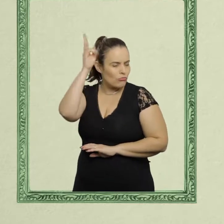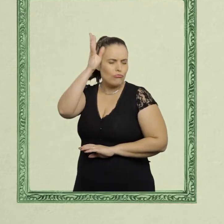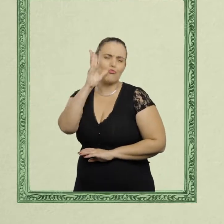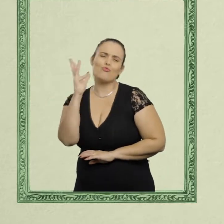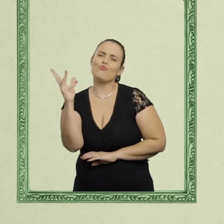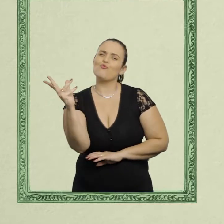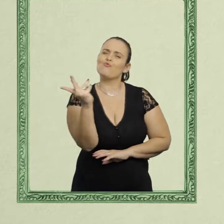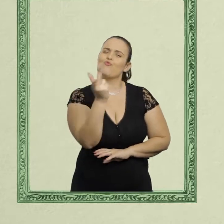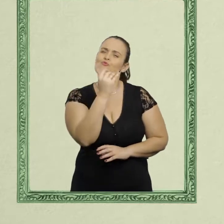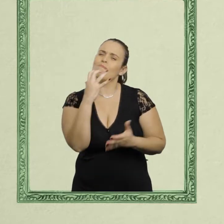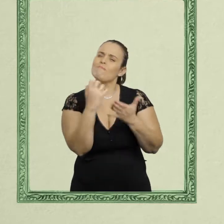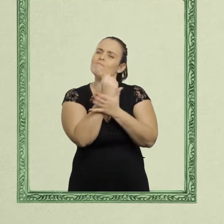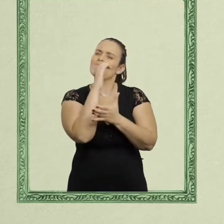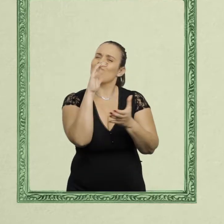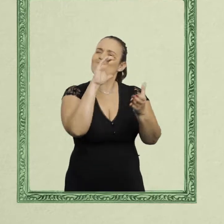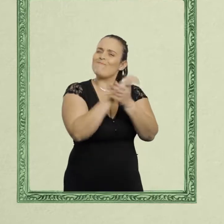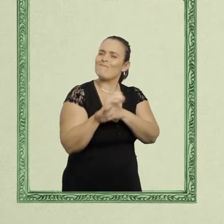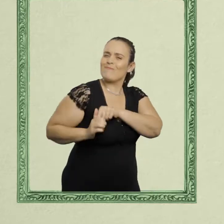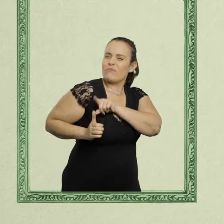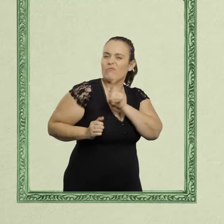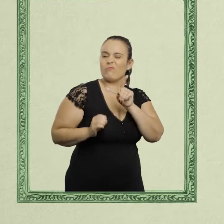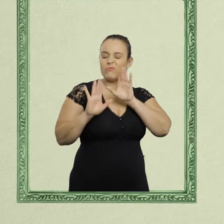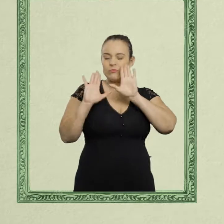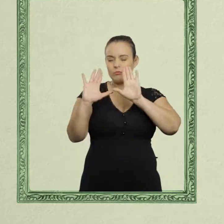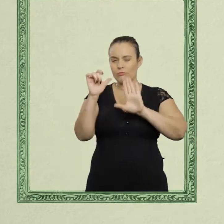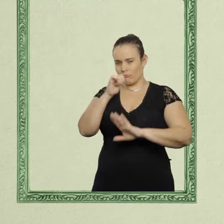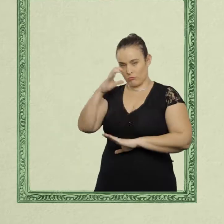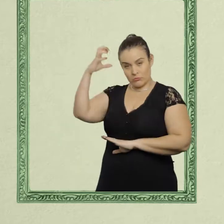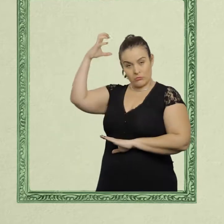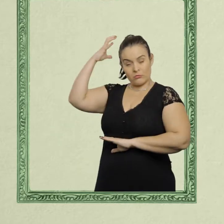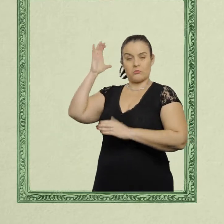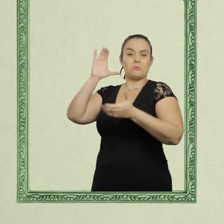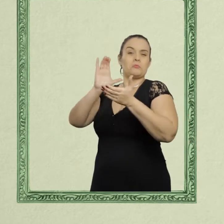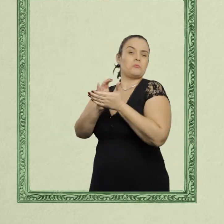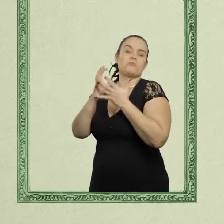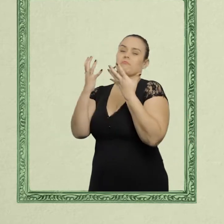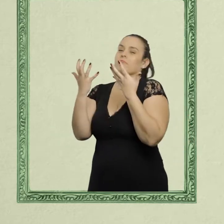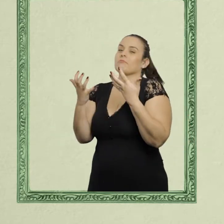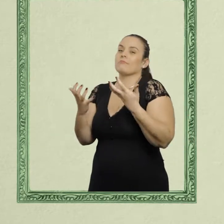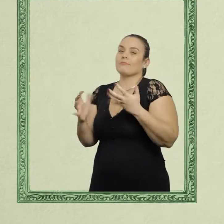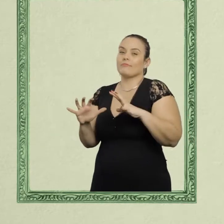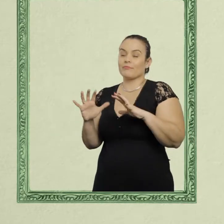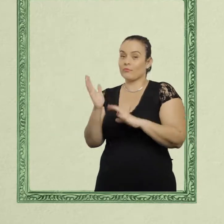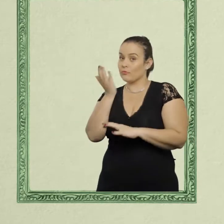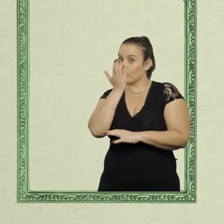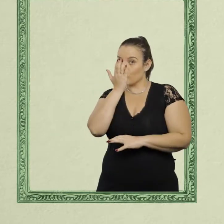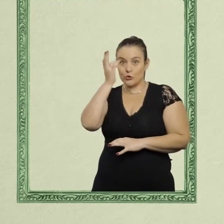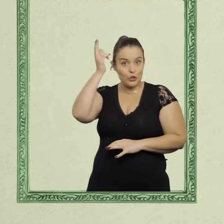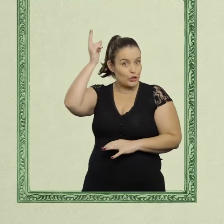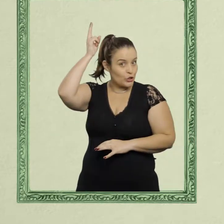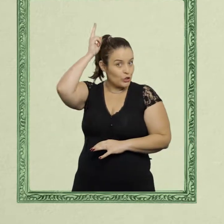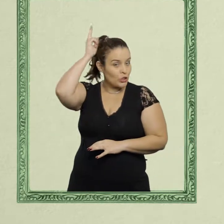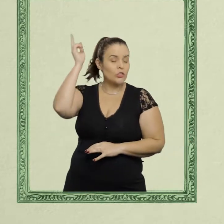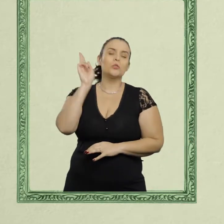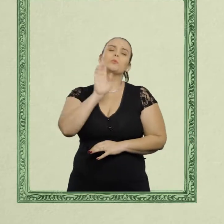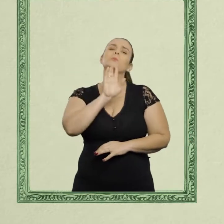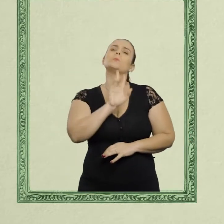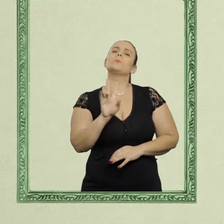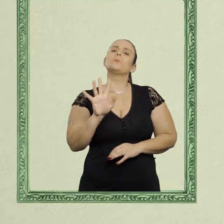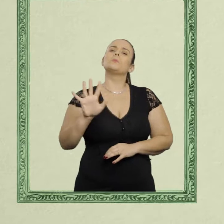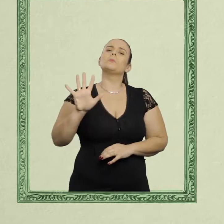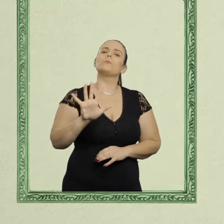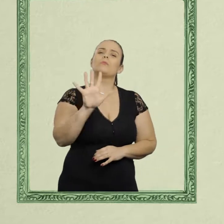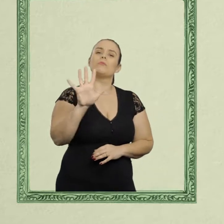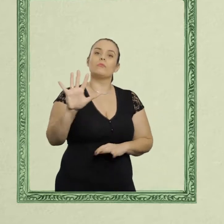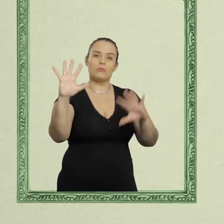gostariam de casar com a princesa Tigrinha, mas ela não queria se casar. Assim que os índios passaram, vieram as feras,